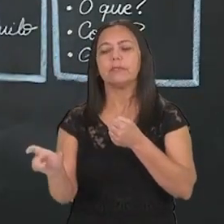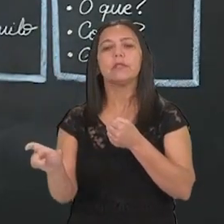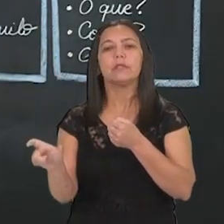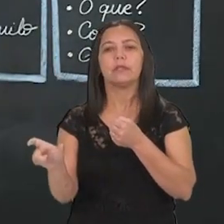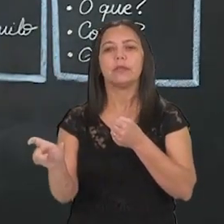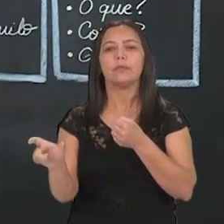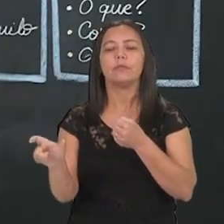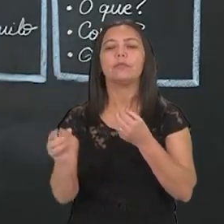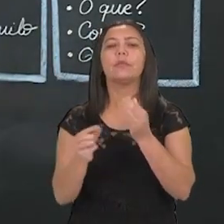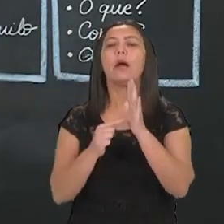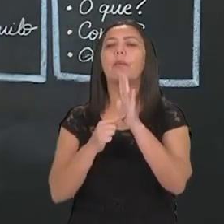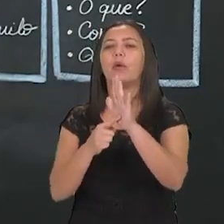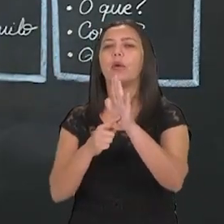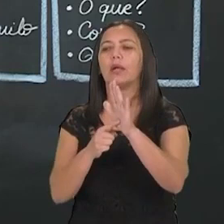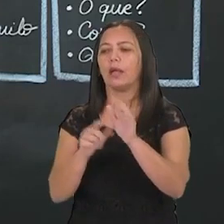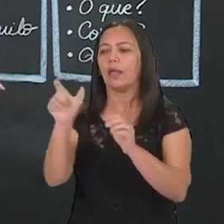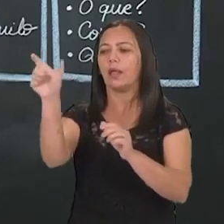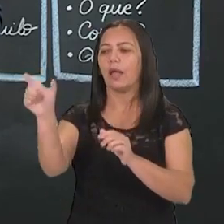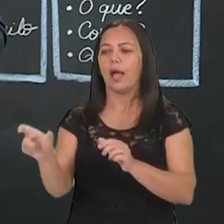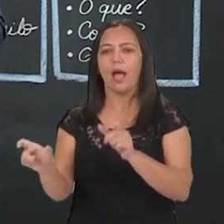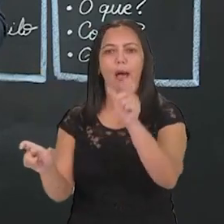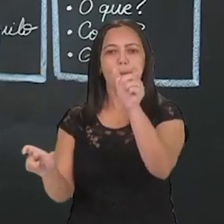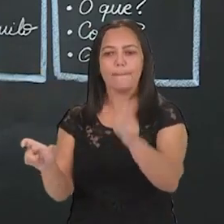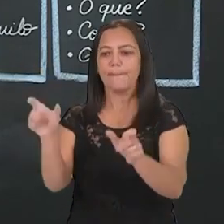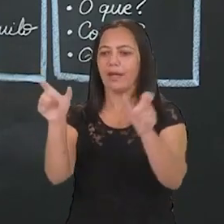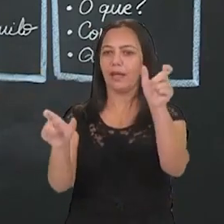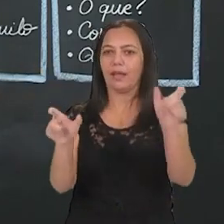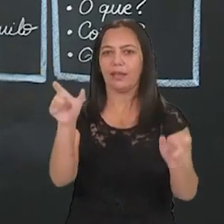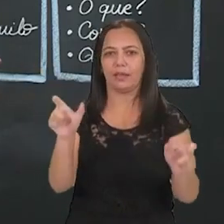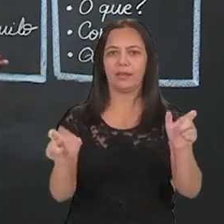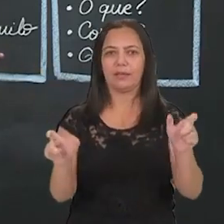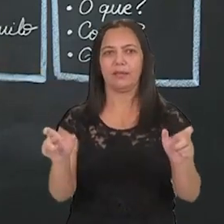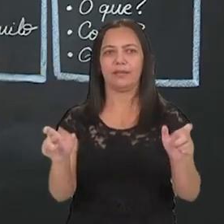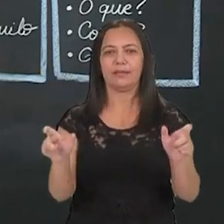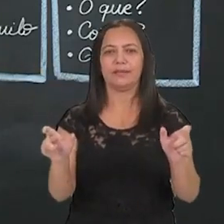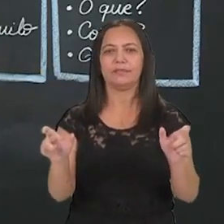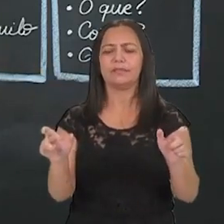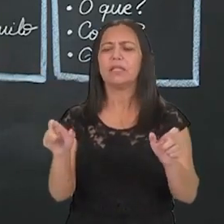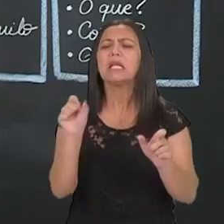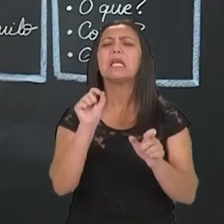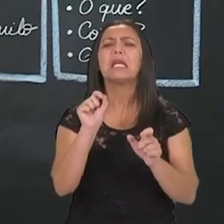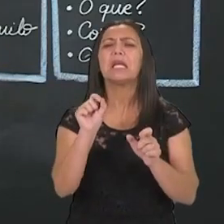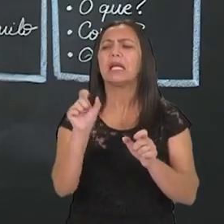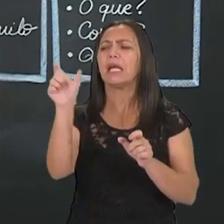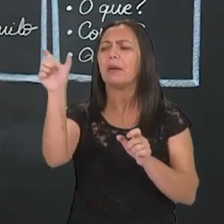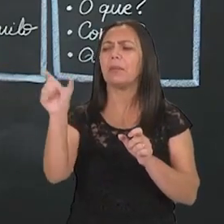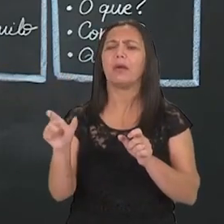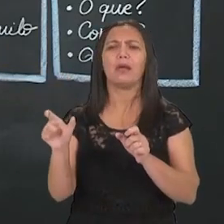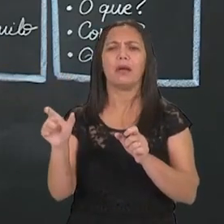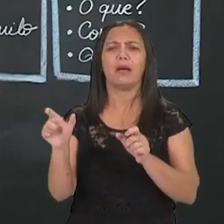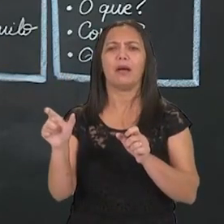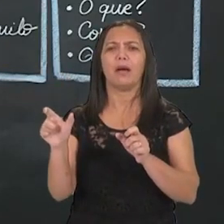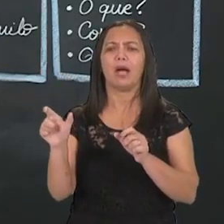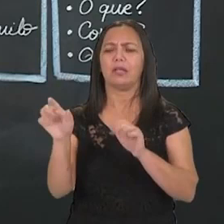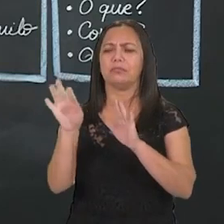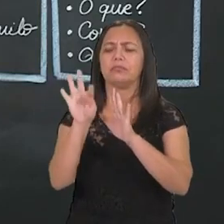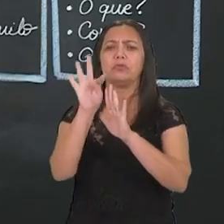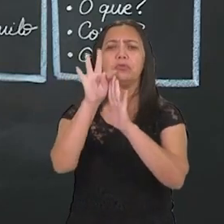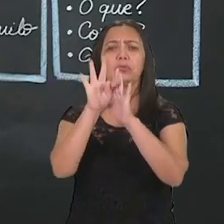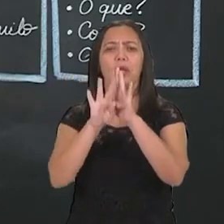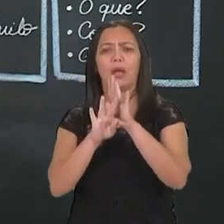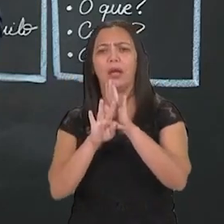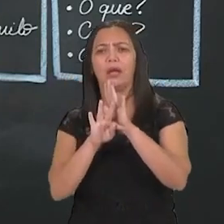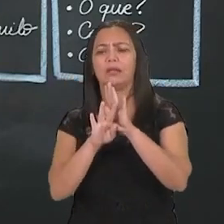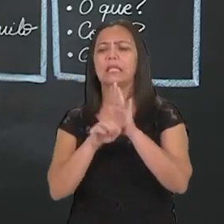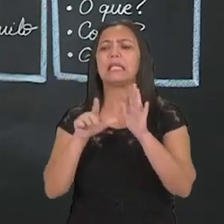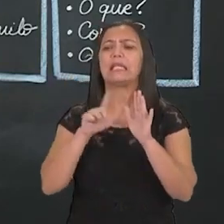pronomes pessoais se referem às pessoas do discurso. Calma, é tudo muito simples. Quem são essas pessoas do discurso? Existe a pessoa